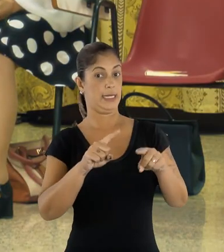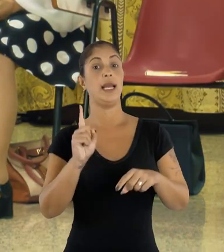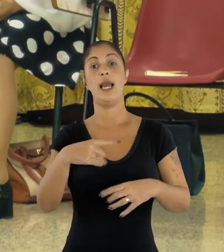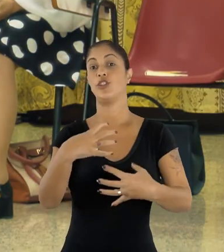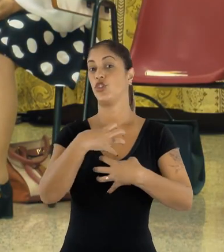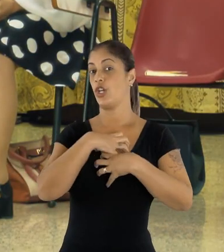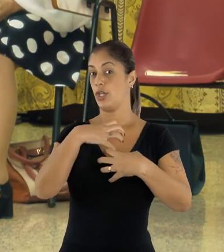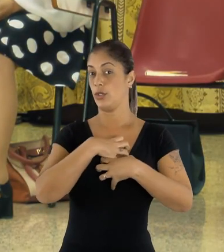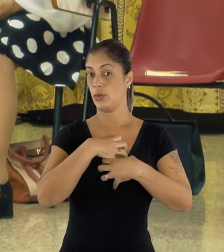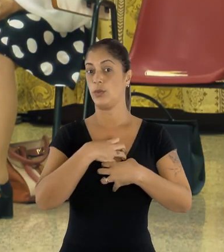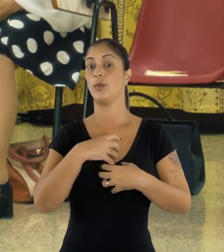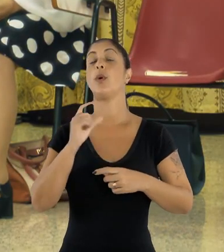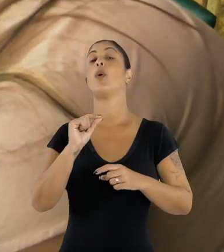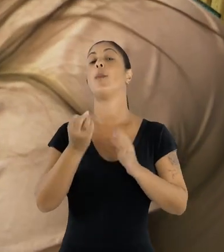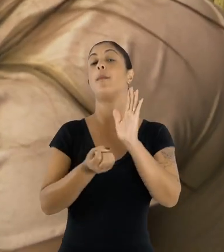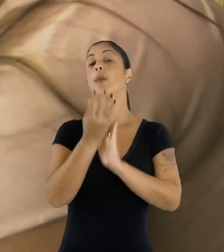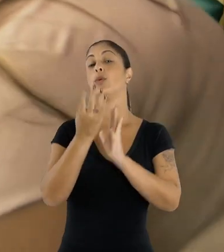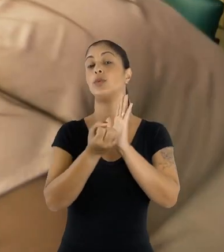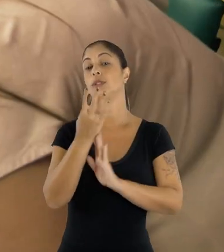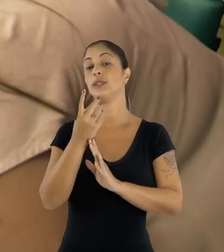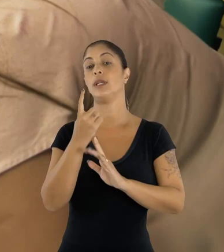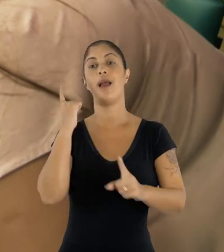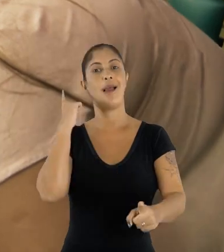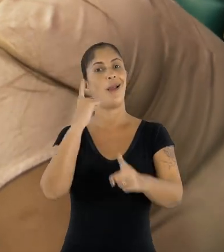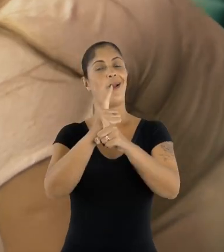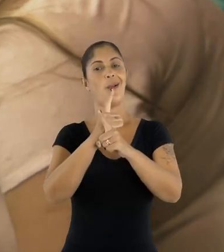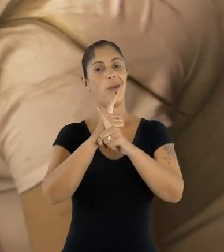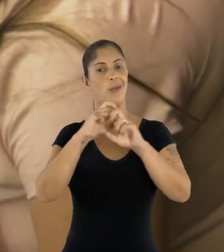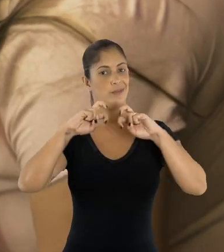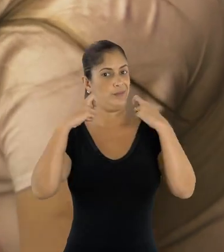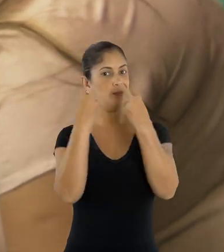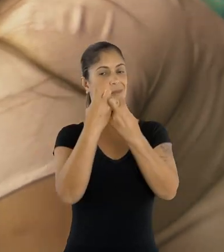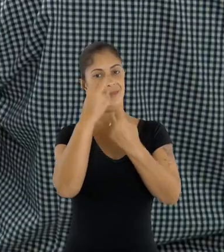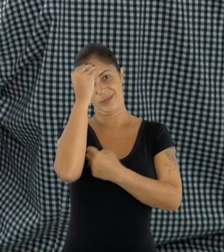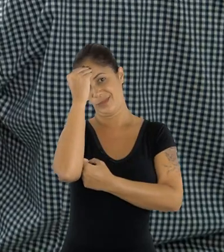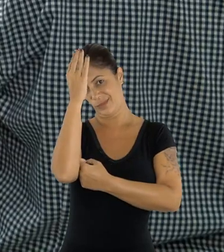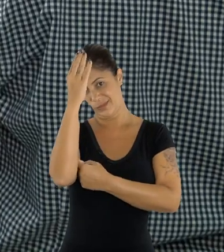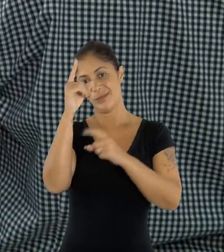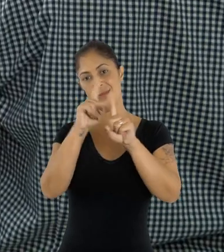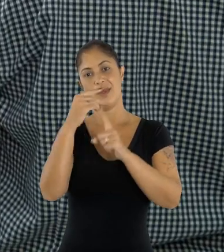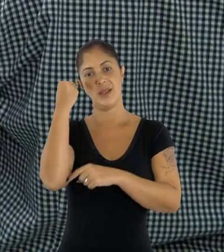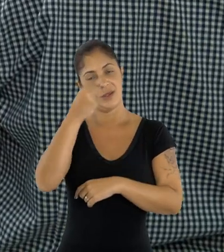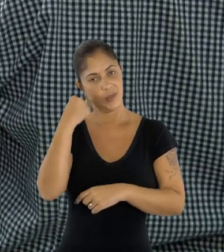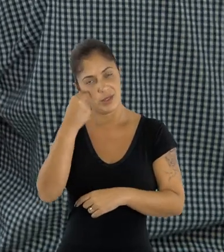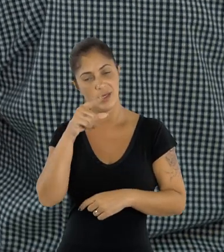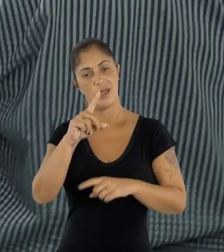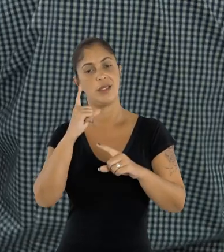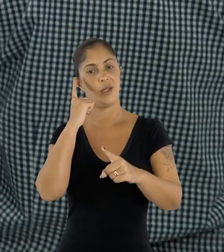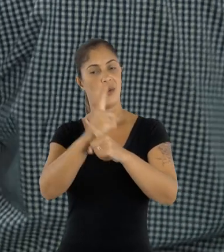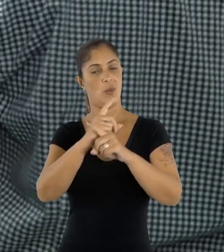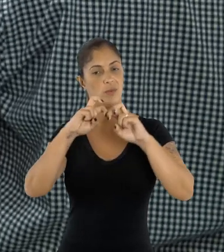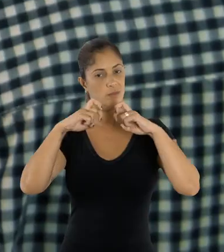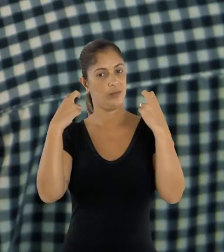E, sobretudo, em maneira de produzir esse encontro de saberes, esse encontro de